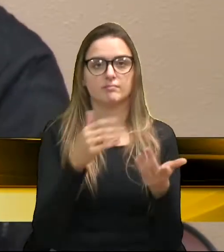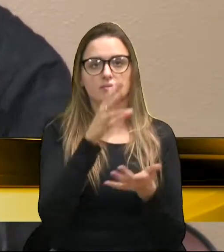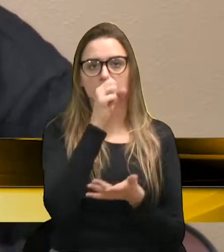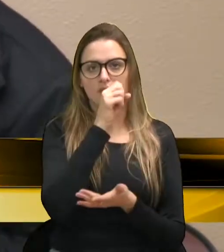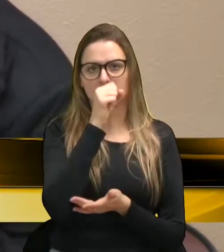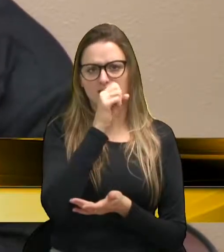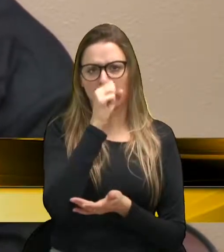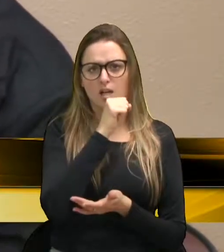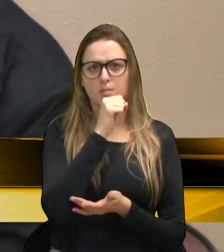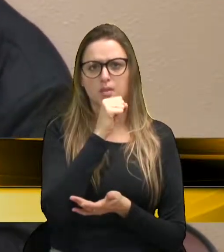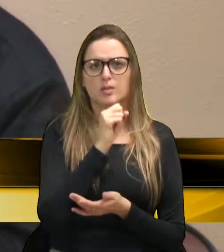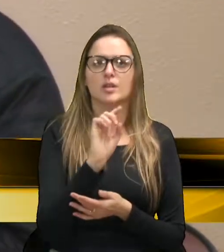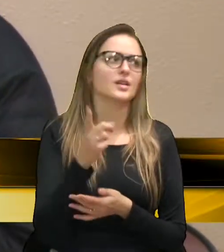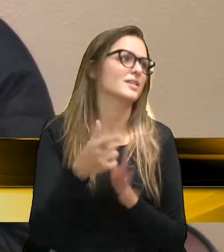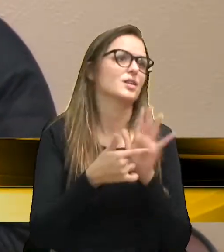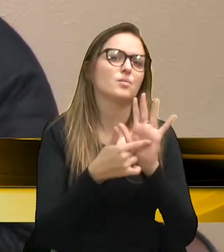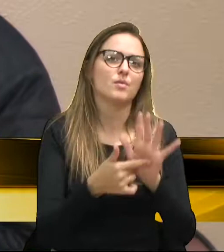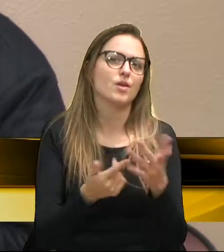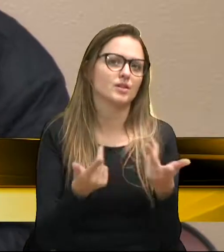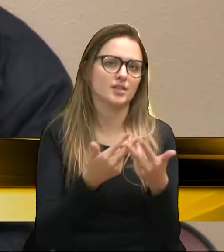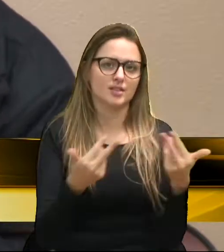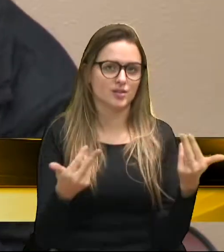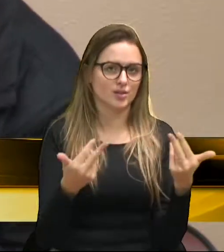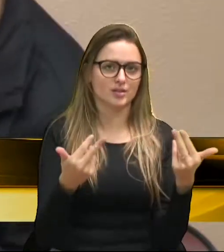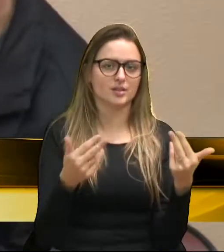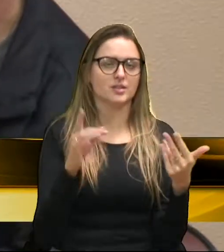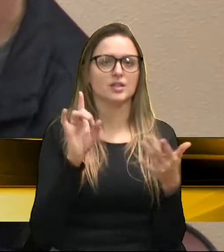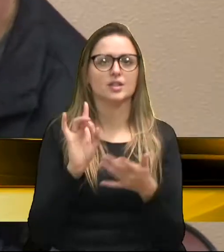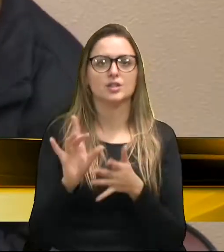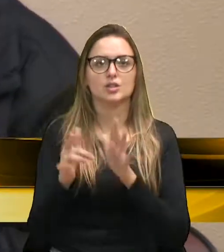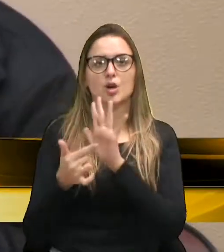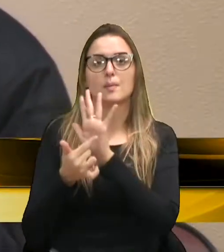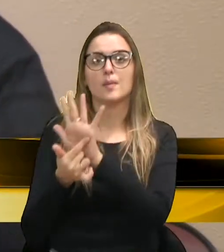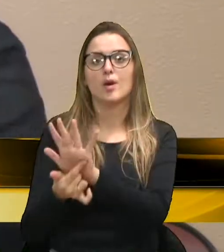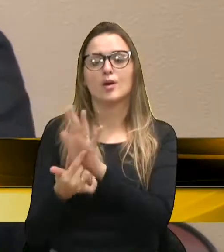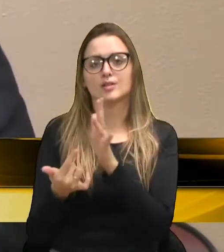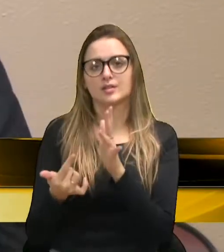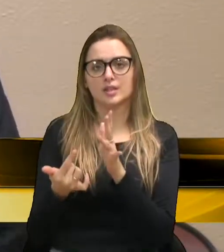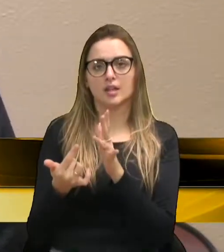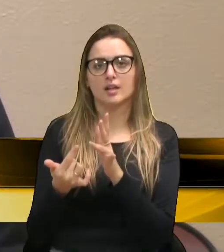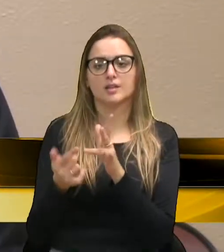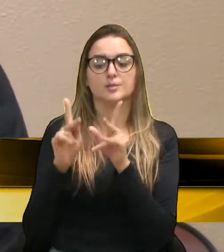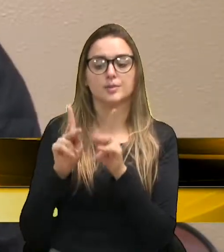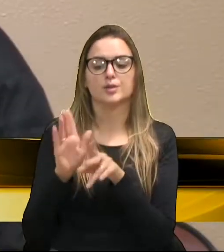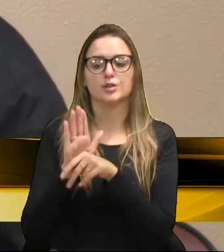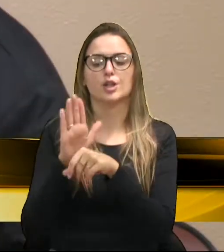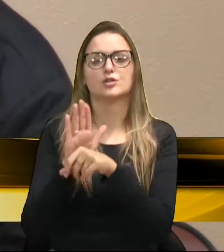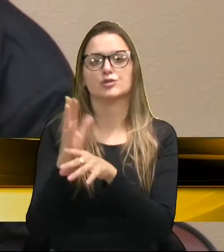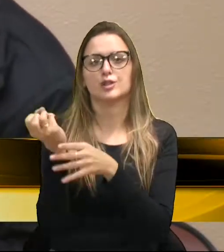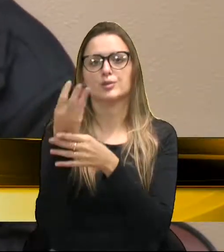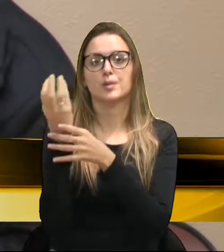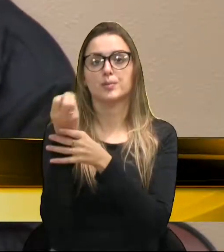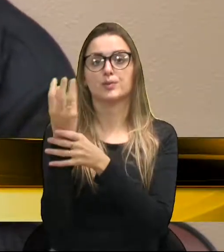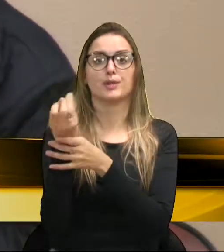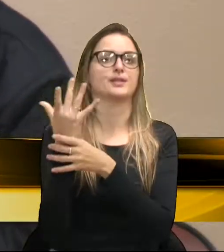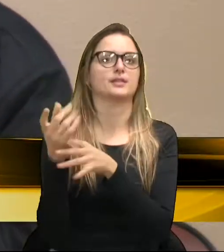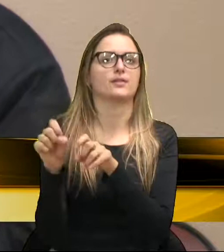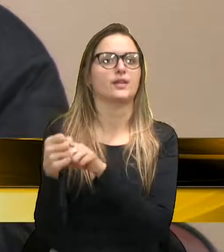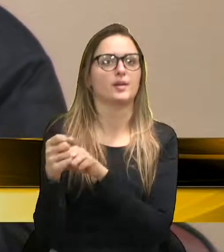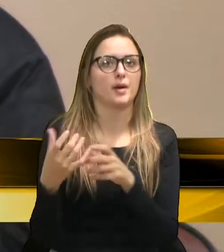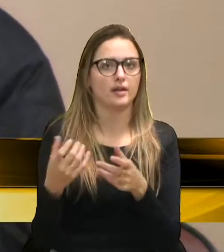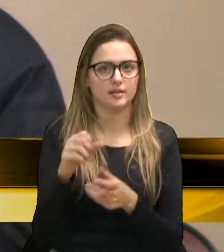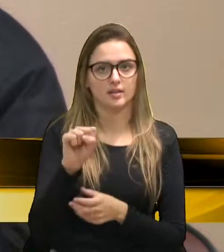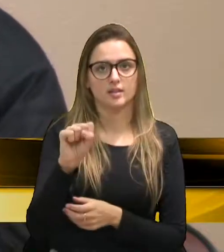mas não aparecem os gols, aparece empurrando um SAMU, uma caminhoneta, uma ambulância, né? Então aqui o